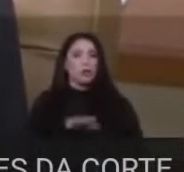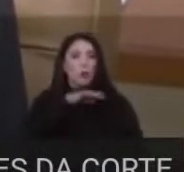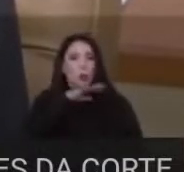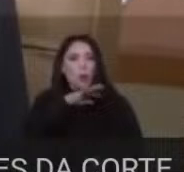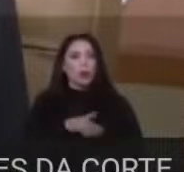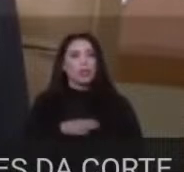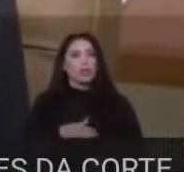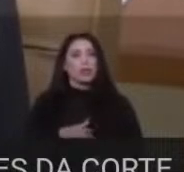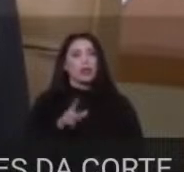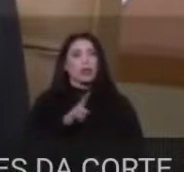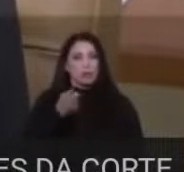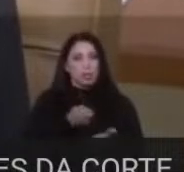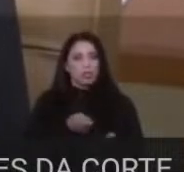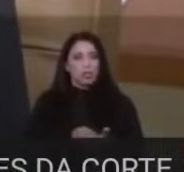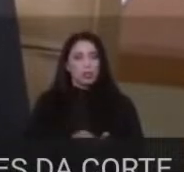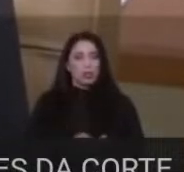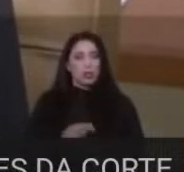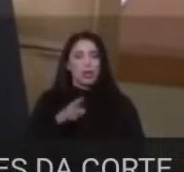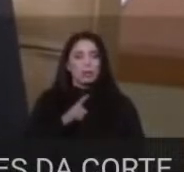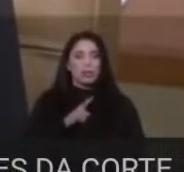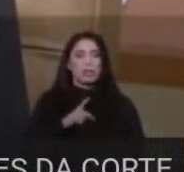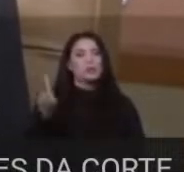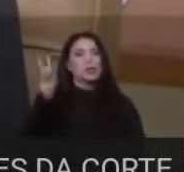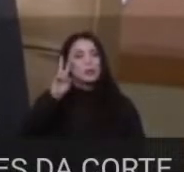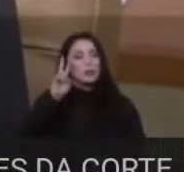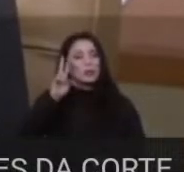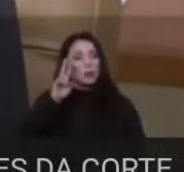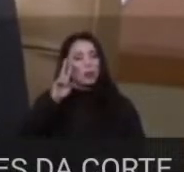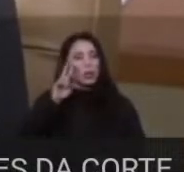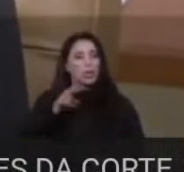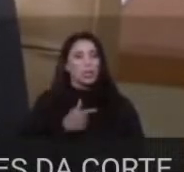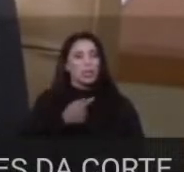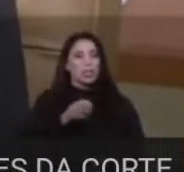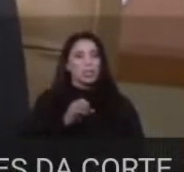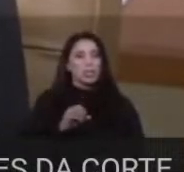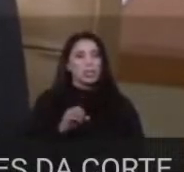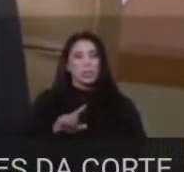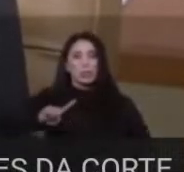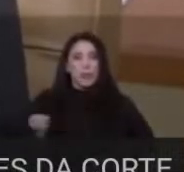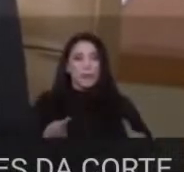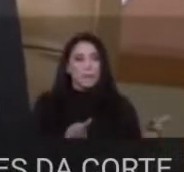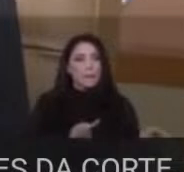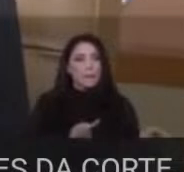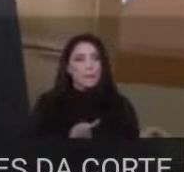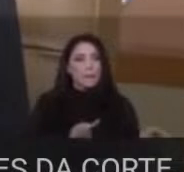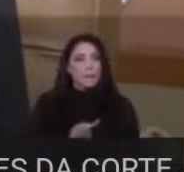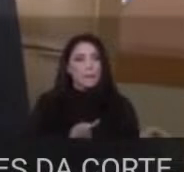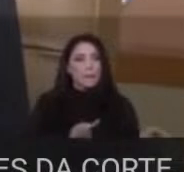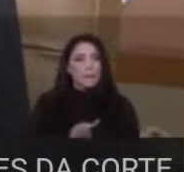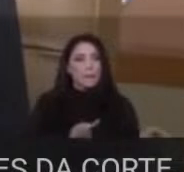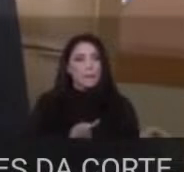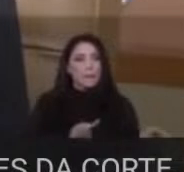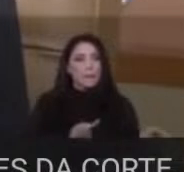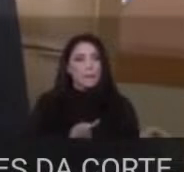passado recentíssimo, ainda presente entre nós por força da memória dos mais de 700 mil mortos na pandemia da Covid.